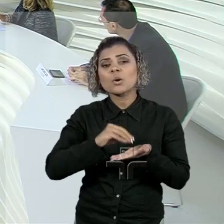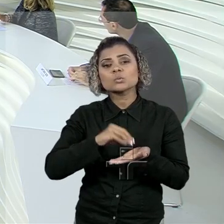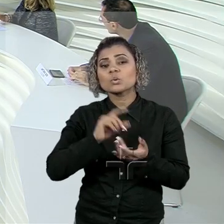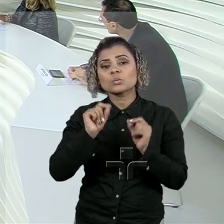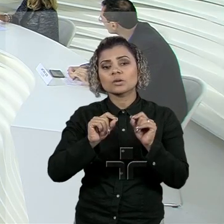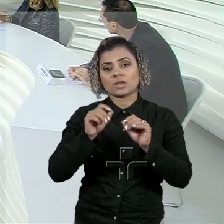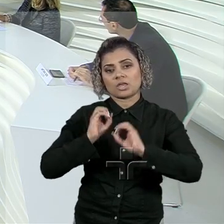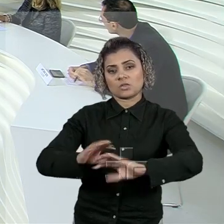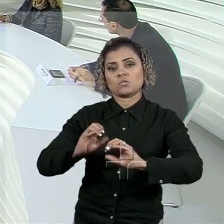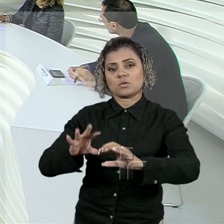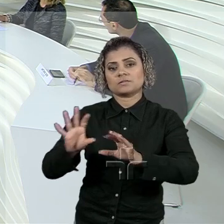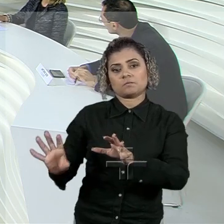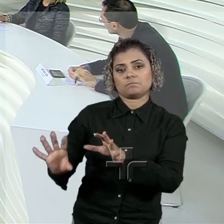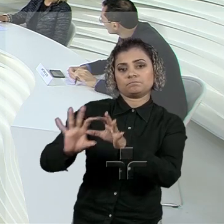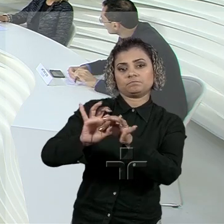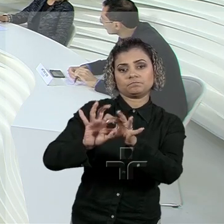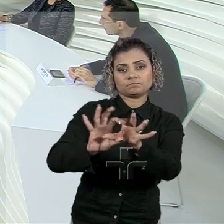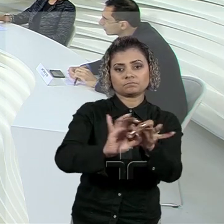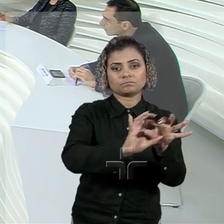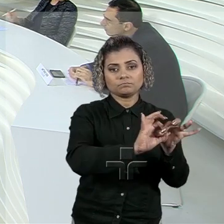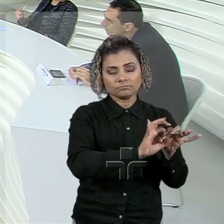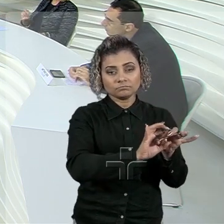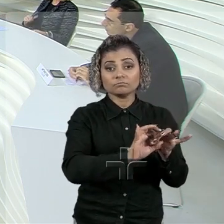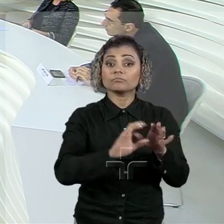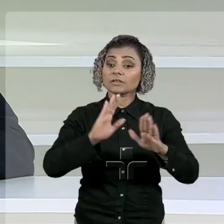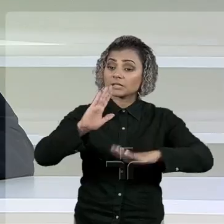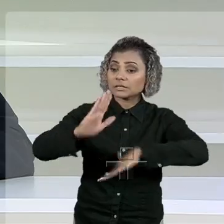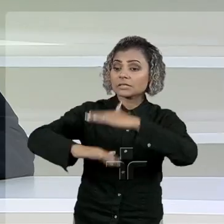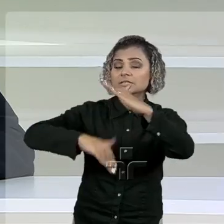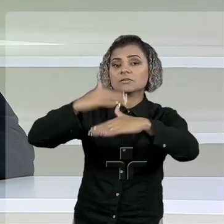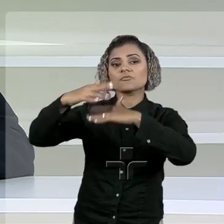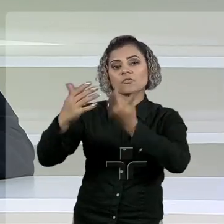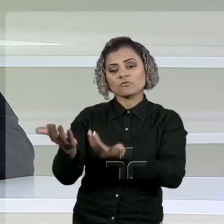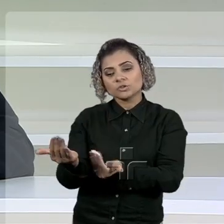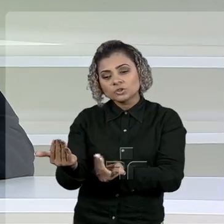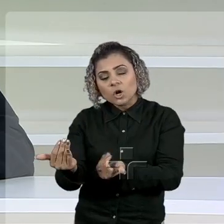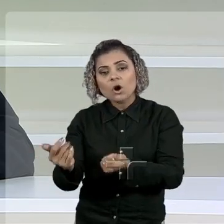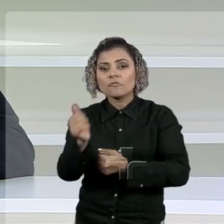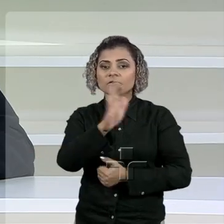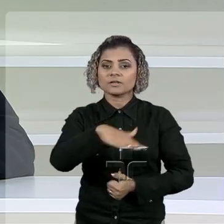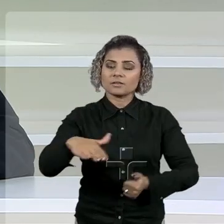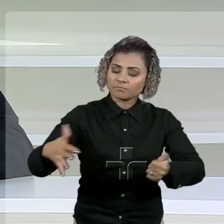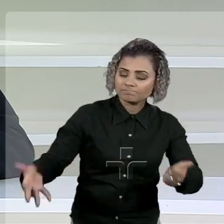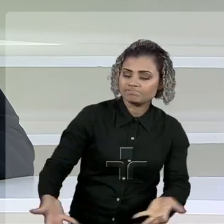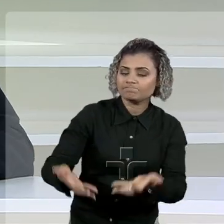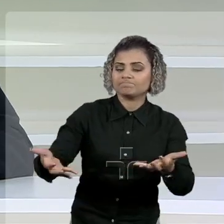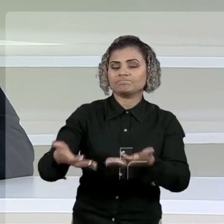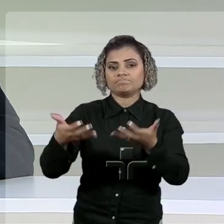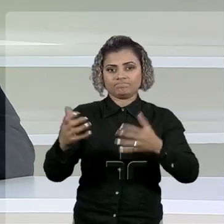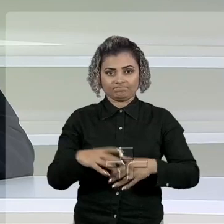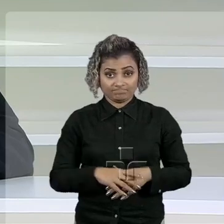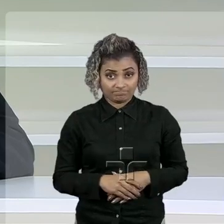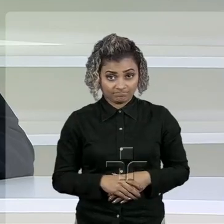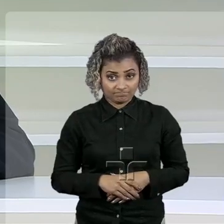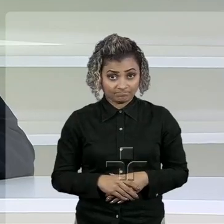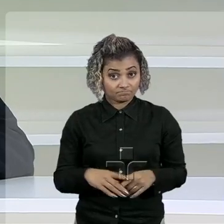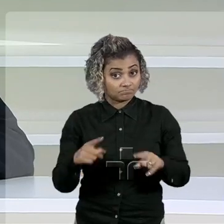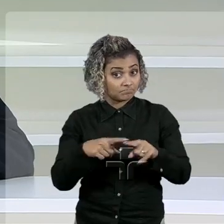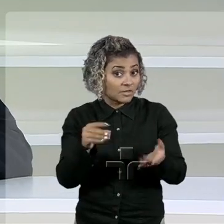da educação integral, que desenvolva plenamente os nossos jovens e as nossas crianças. Mas eu não vi